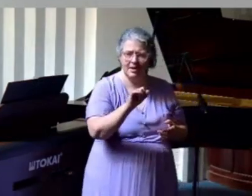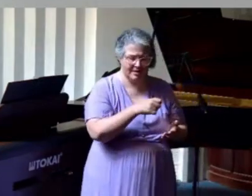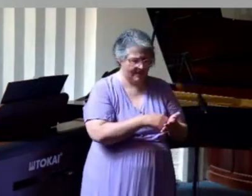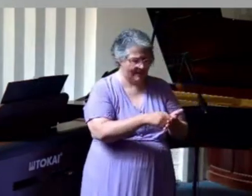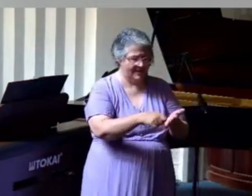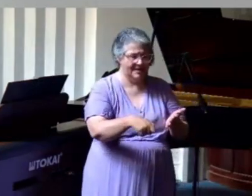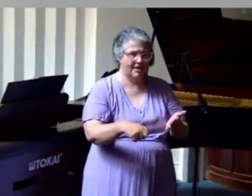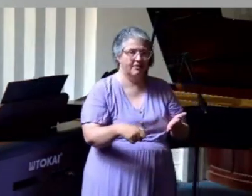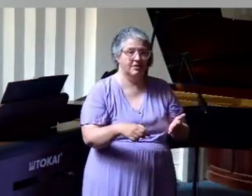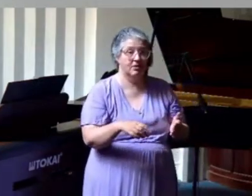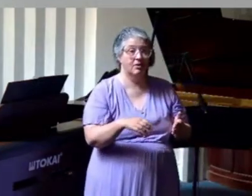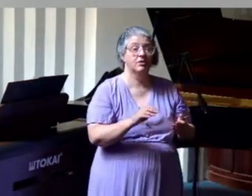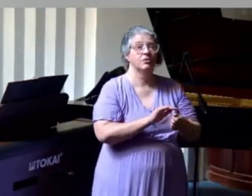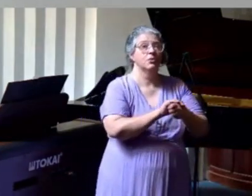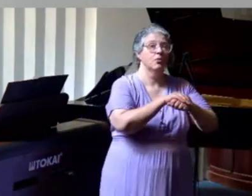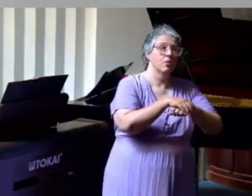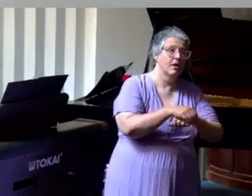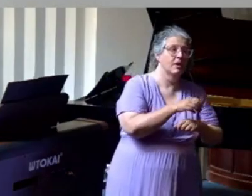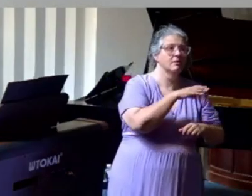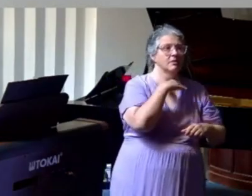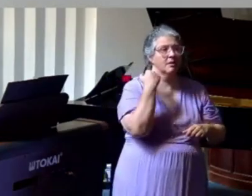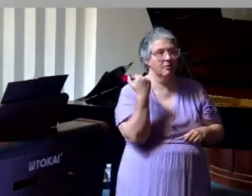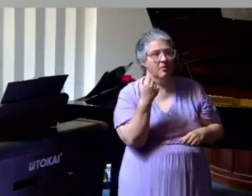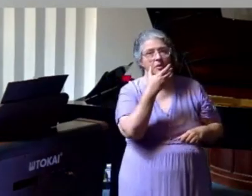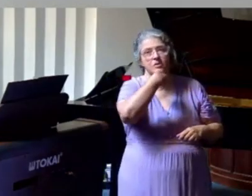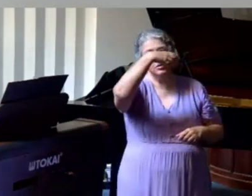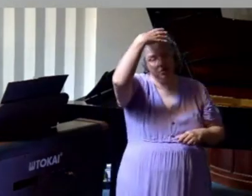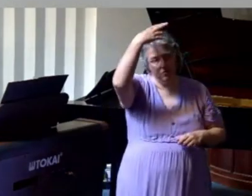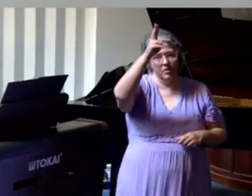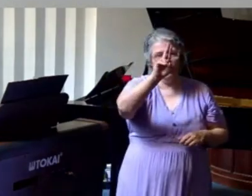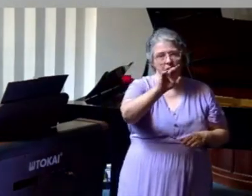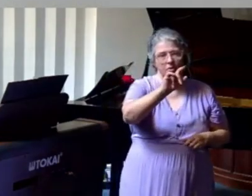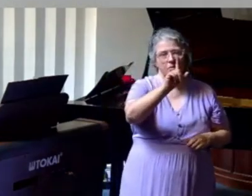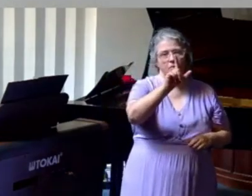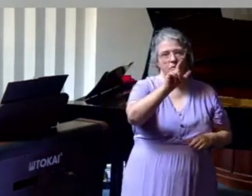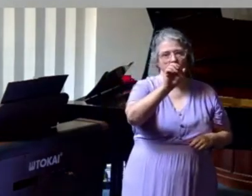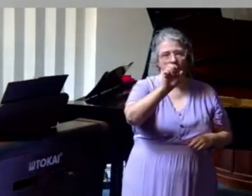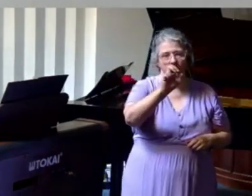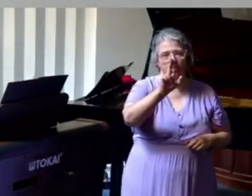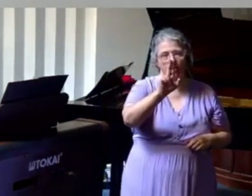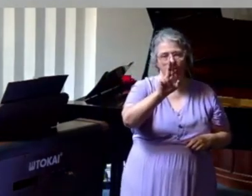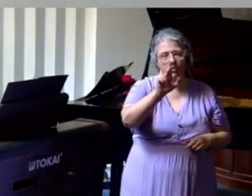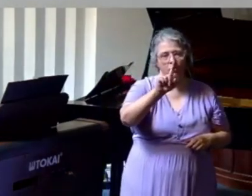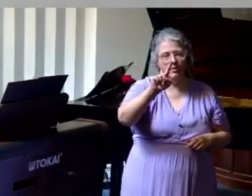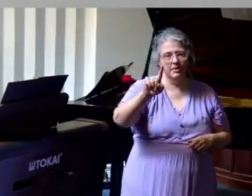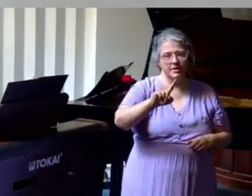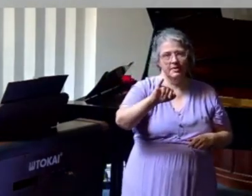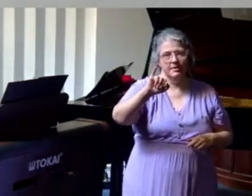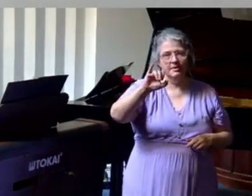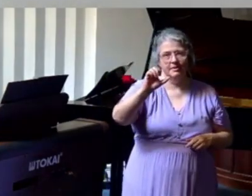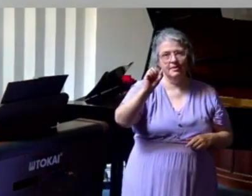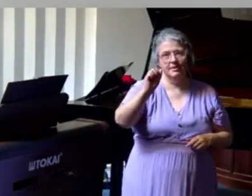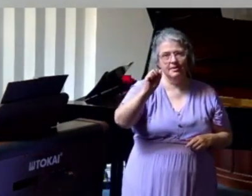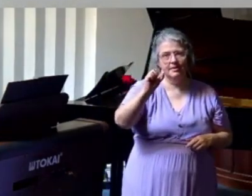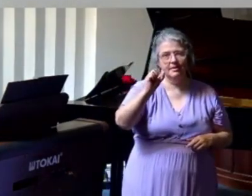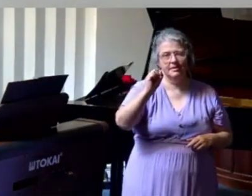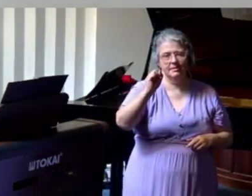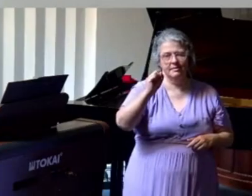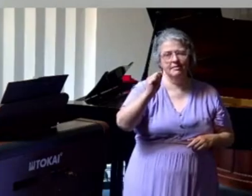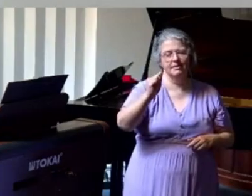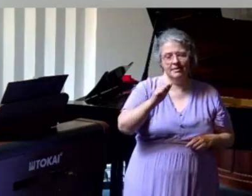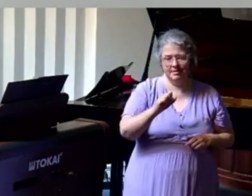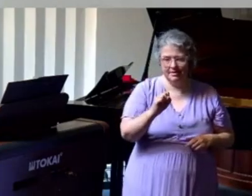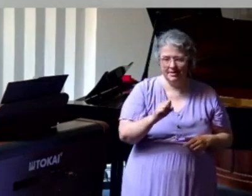Isso está relatado no capítulo 6 de Isaías. Aquele rei teve uma situação muito semelhante com essa aqui de